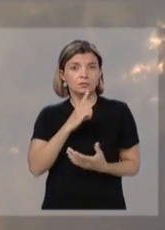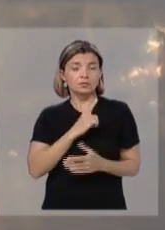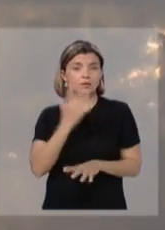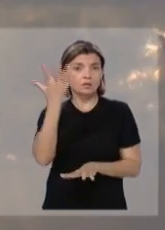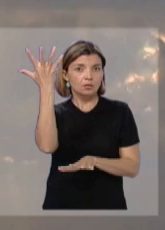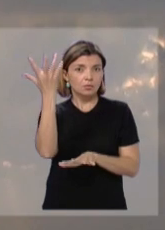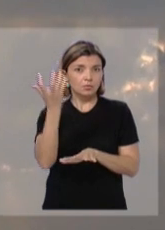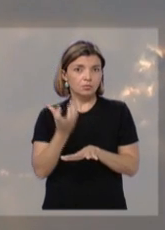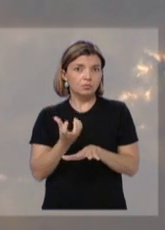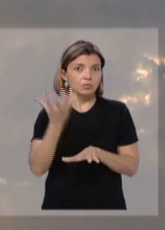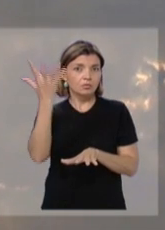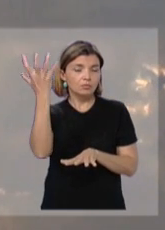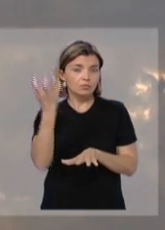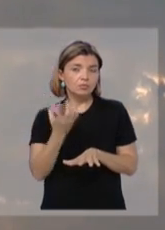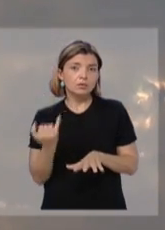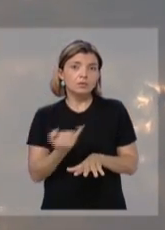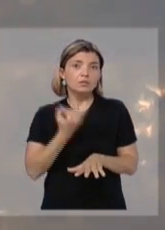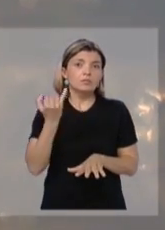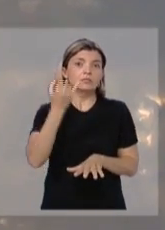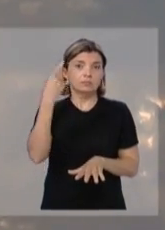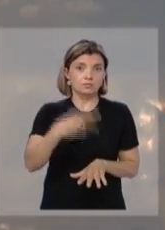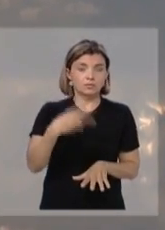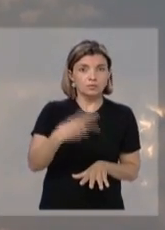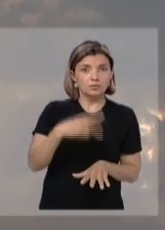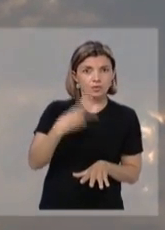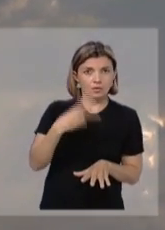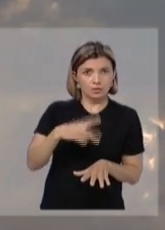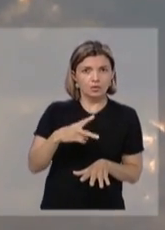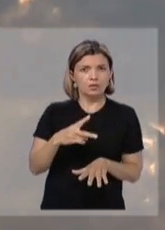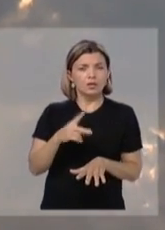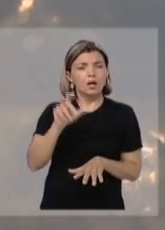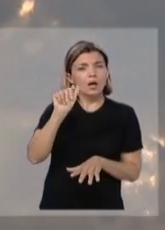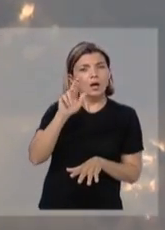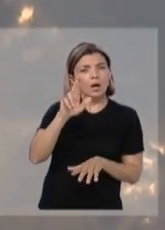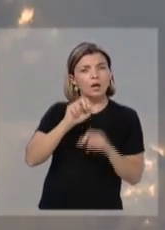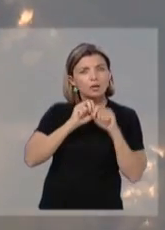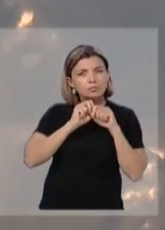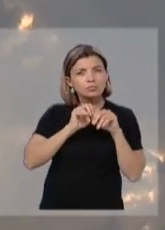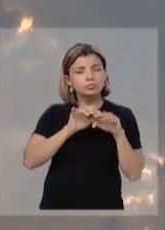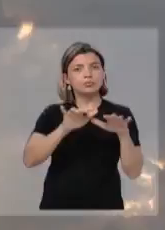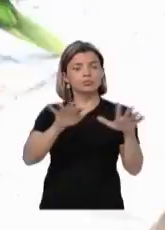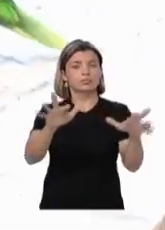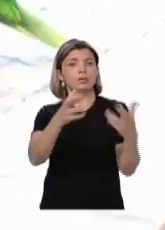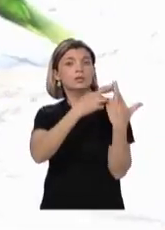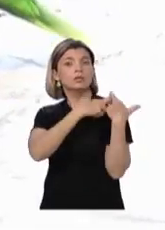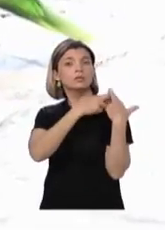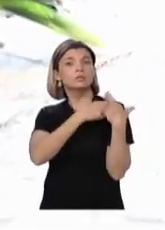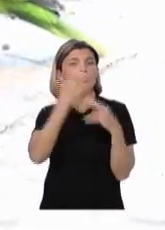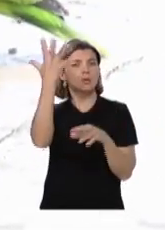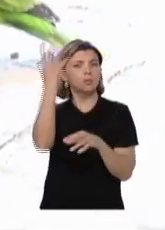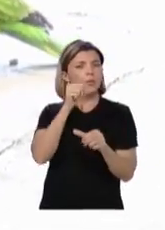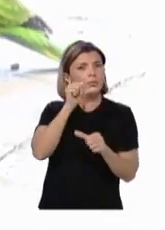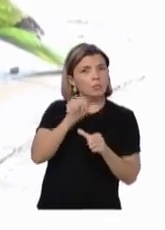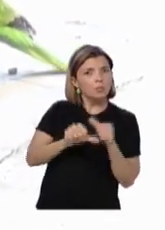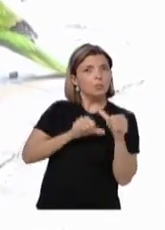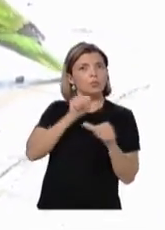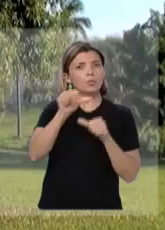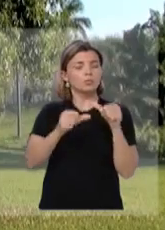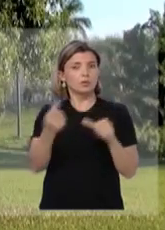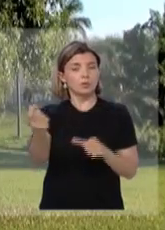A fotossíntese é um processo muito importante para a vida na Terra, porque, além de produzir oxigênio, é